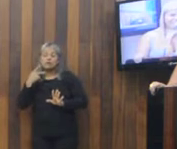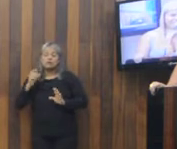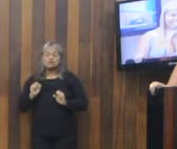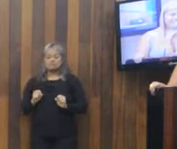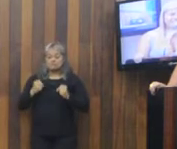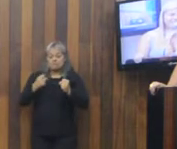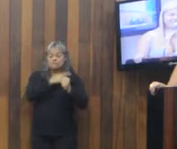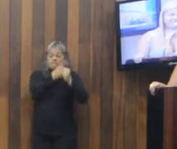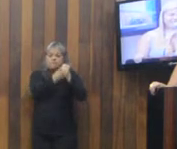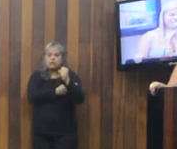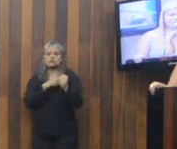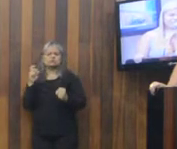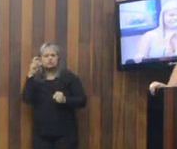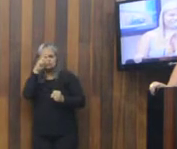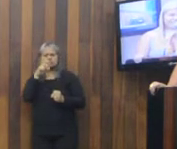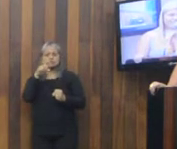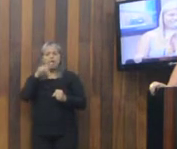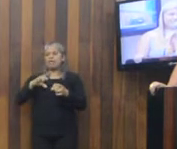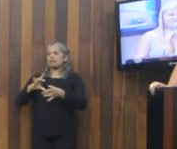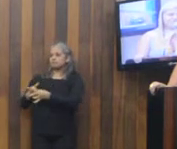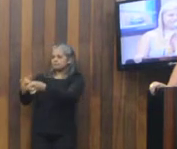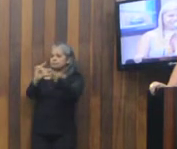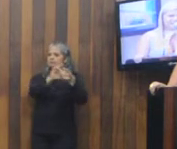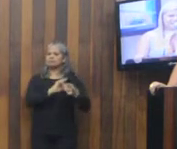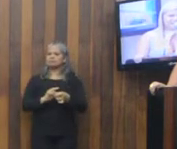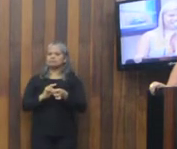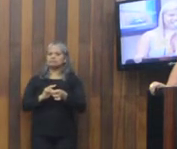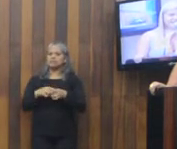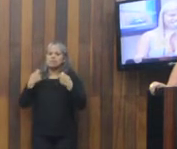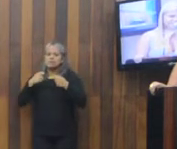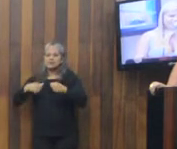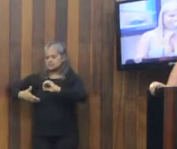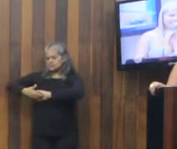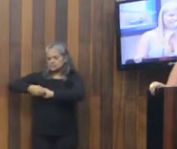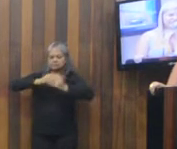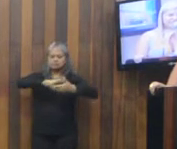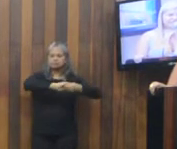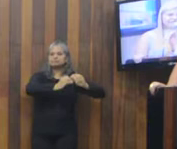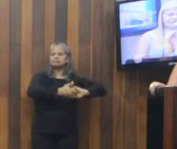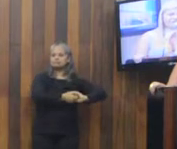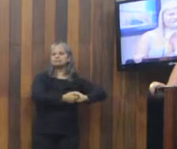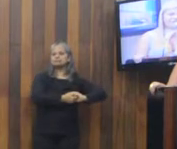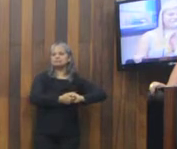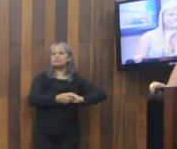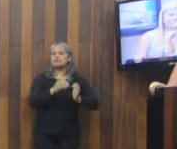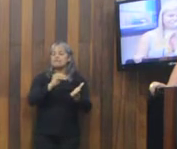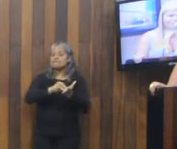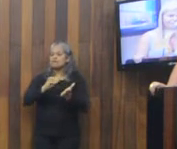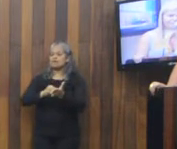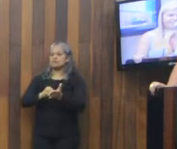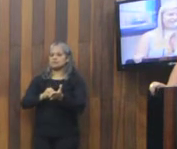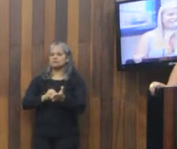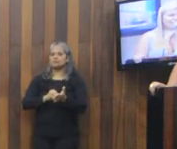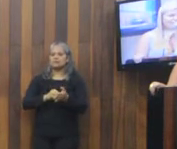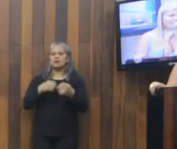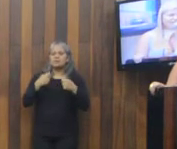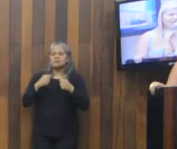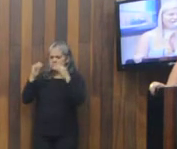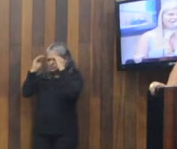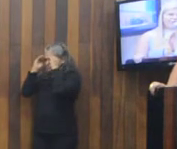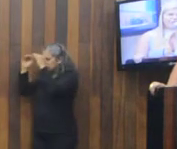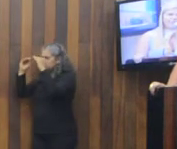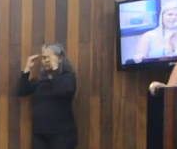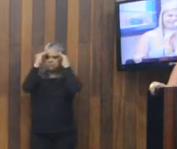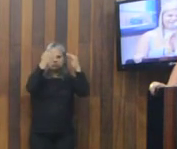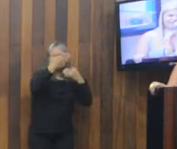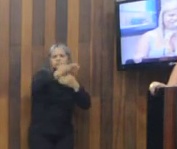Frio, que é a força de ter a união, é a força das mãos dadas, é a força de você ter o respeito ao seu próximo, ter amor a